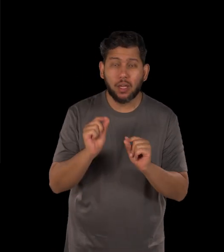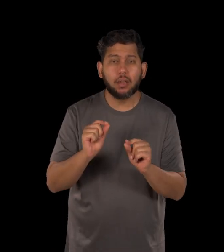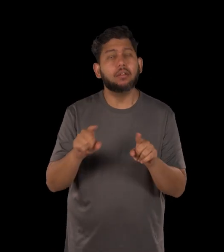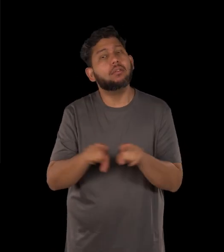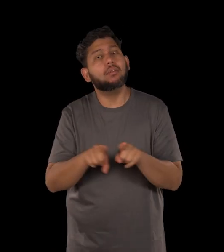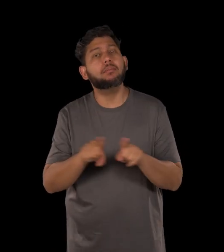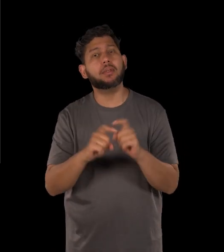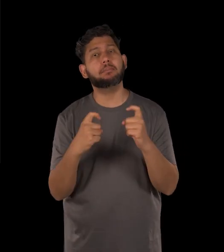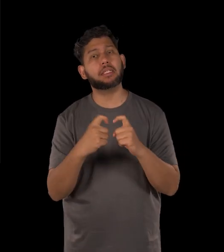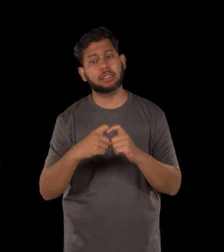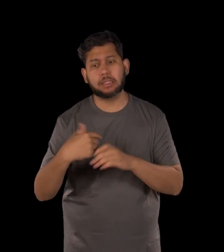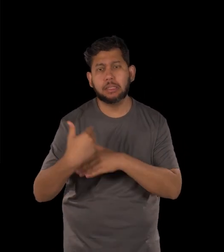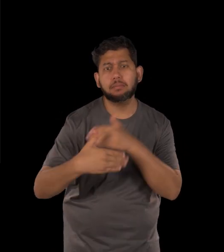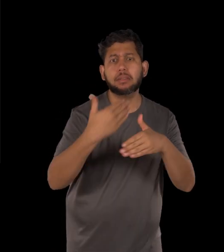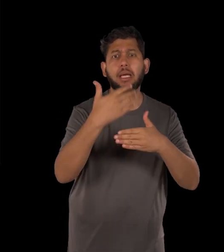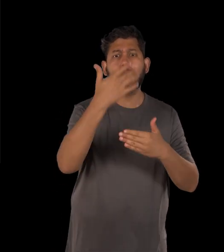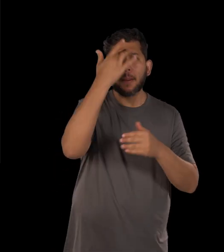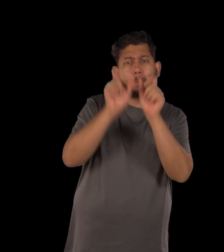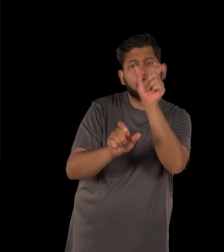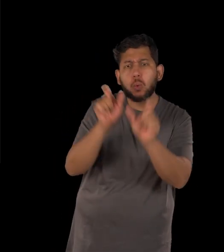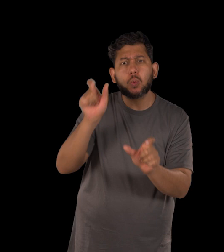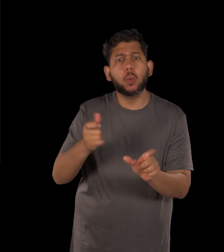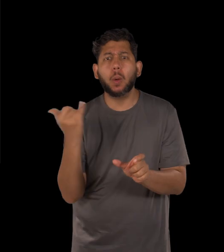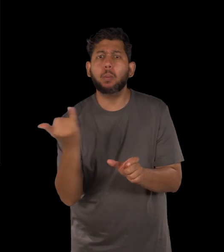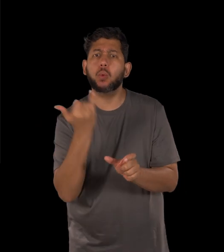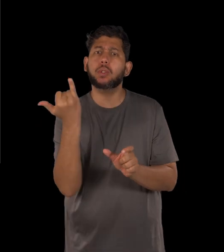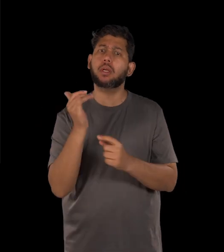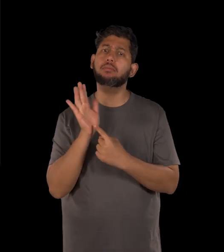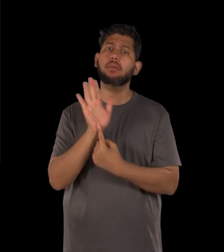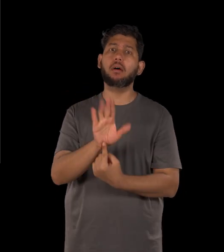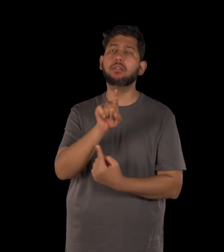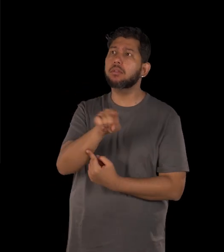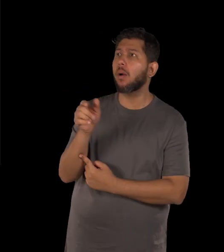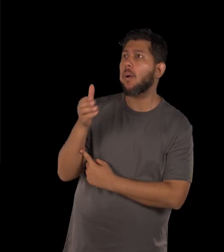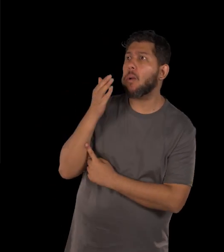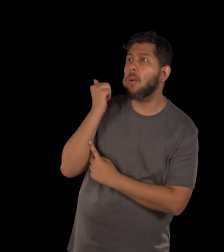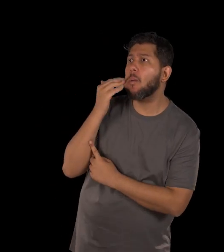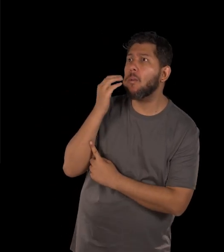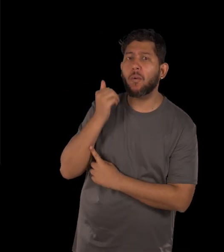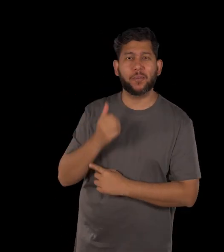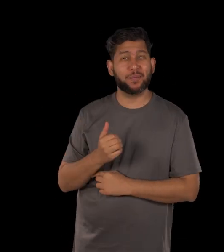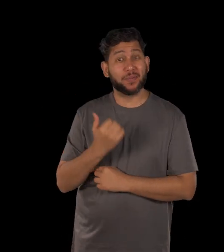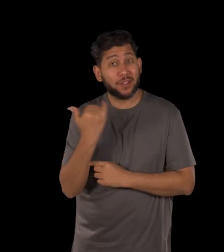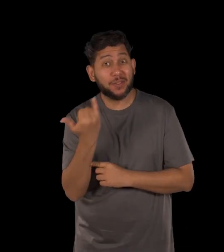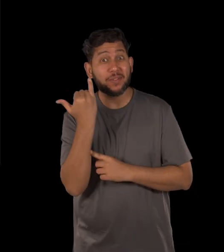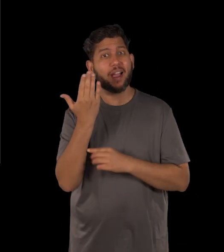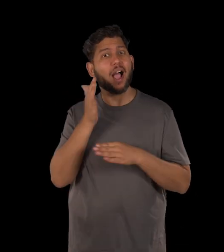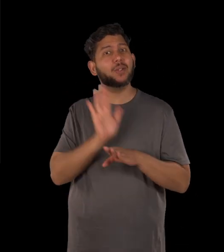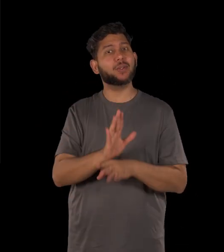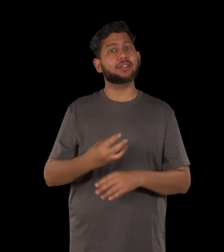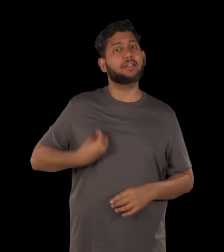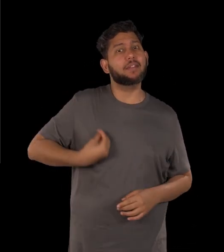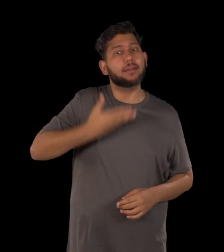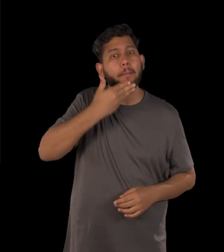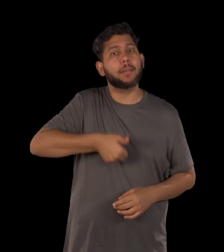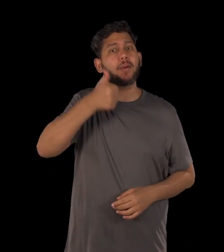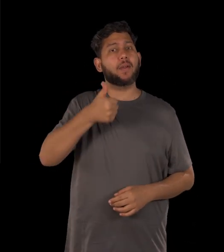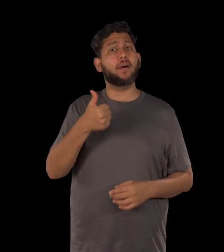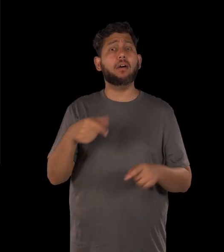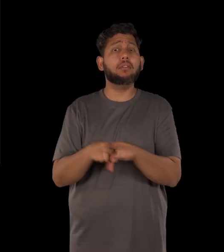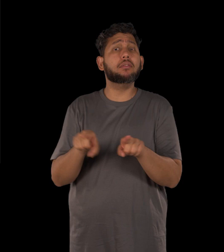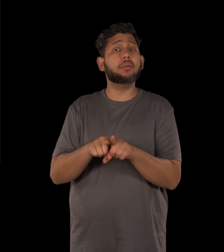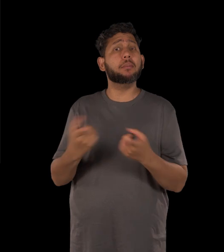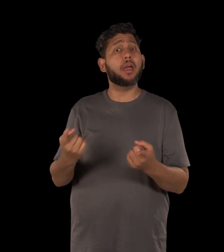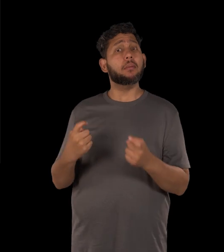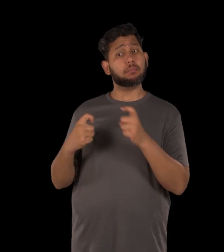evolução da medicina, seus importantes personagens. Apresenta soluções em busca da qualidade de vida e do melhor aproveitamento